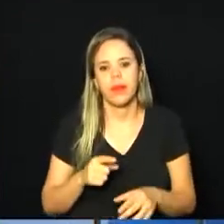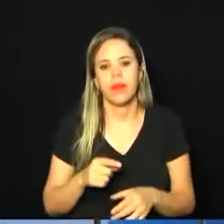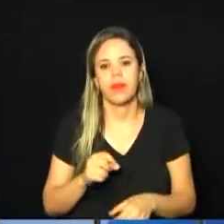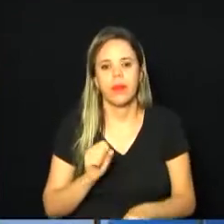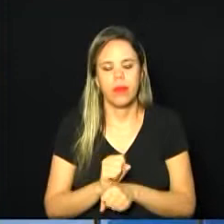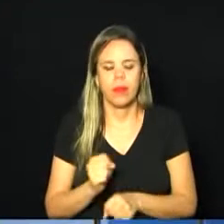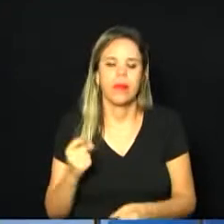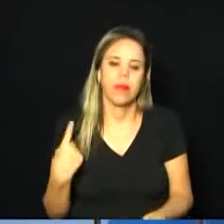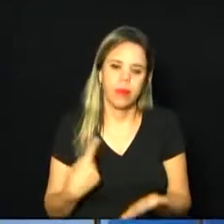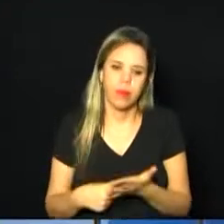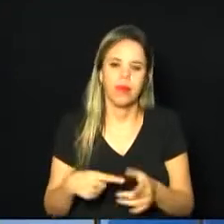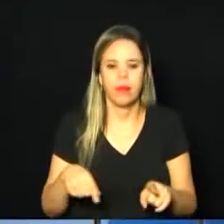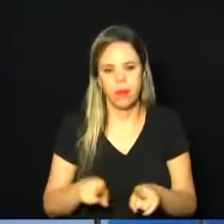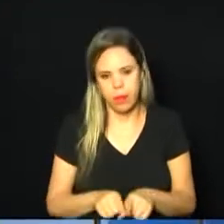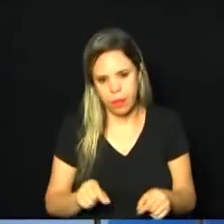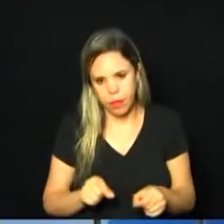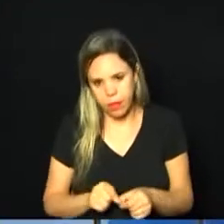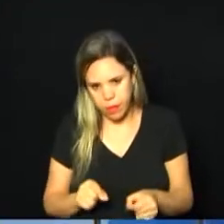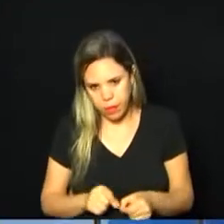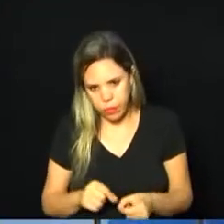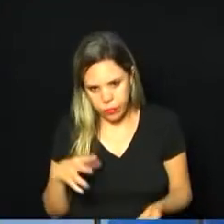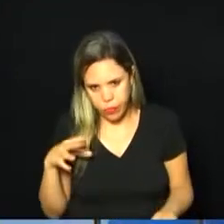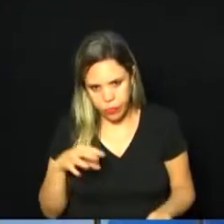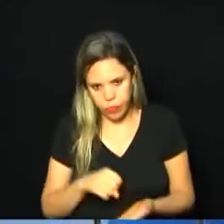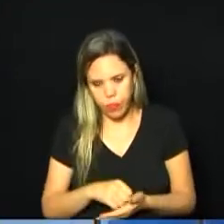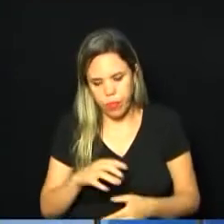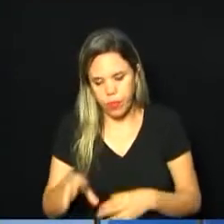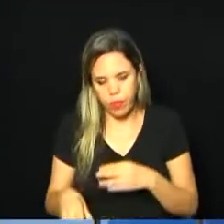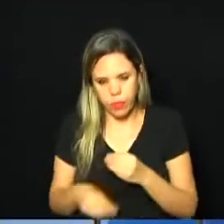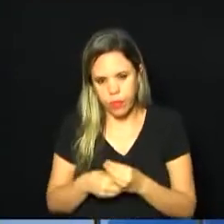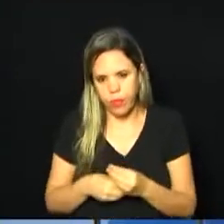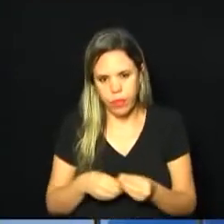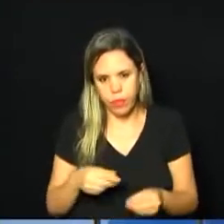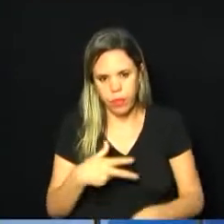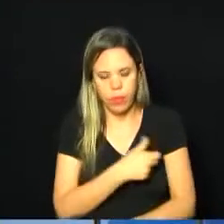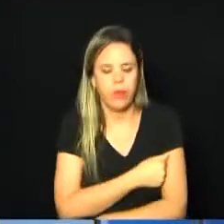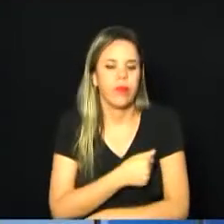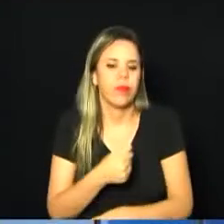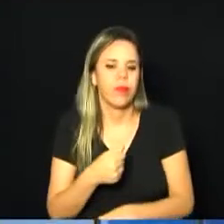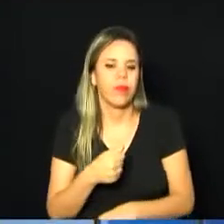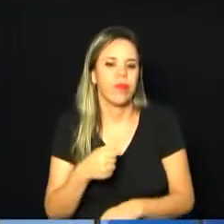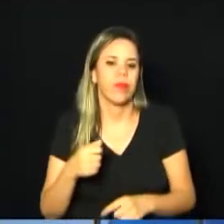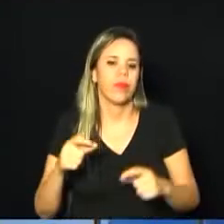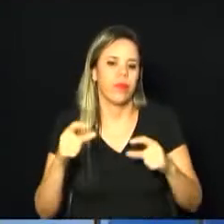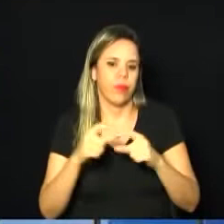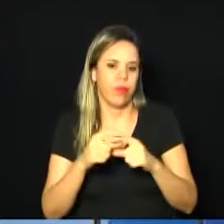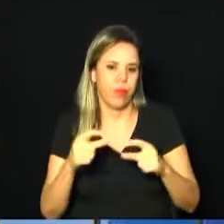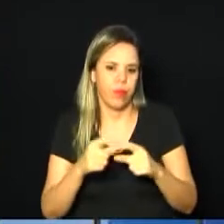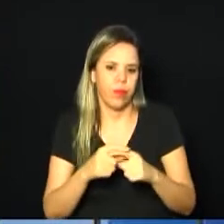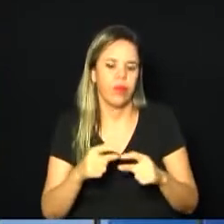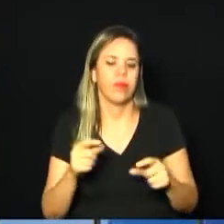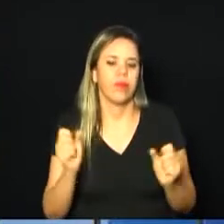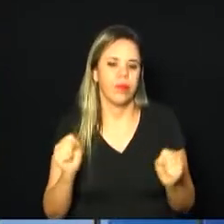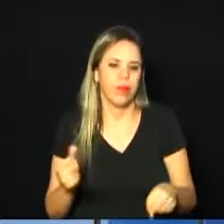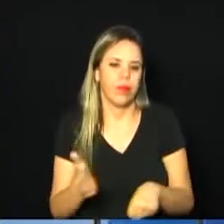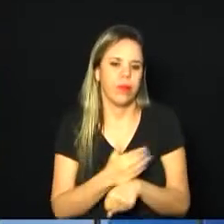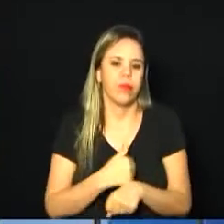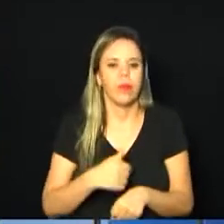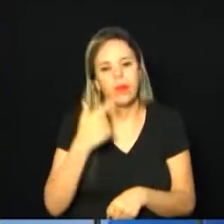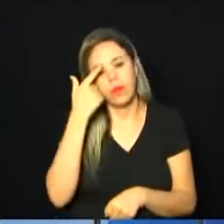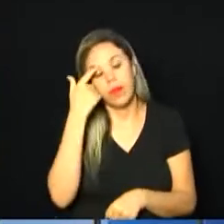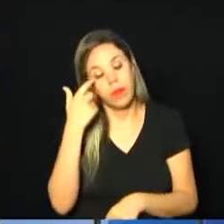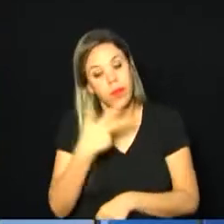pode inclusive fazer aquela atualização você que tomou a vacina da fazer pode e a